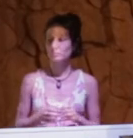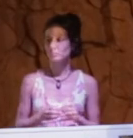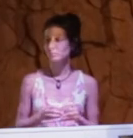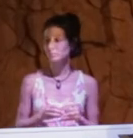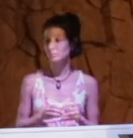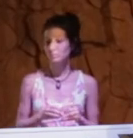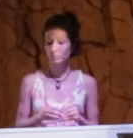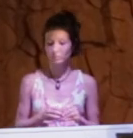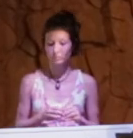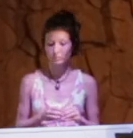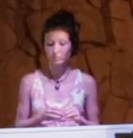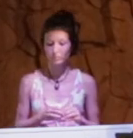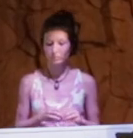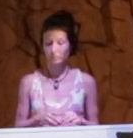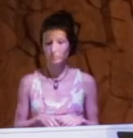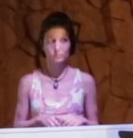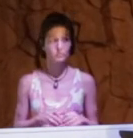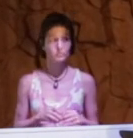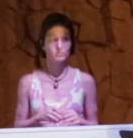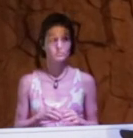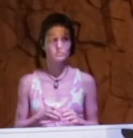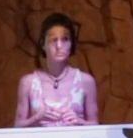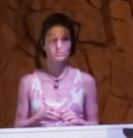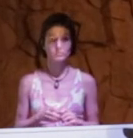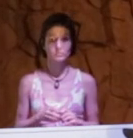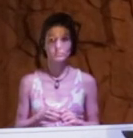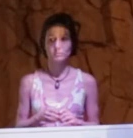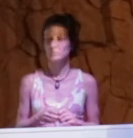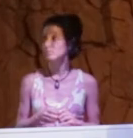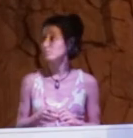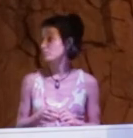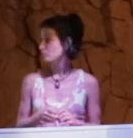rapidinho, com carimbos. Ah, passa aí para mim, por favor.